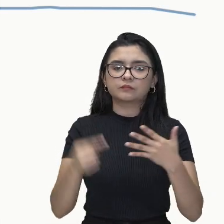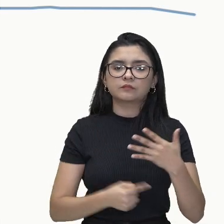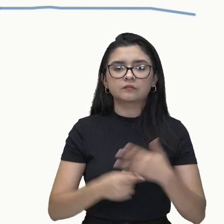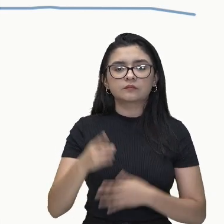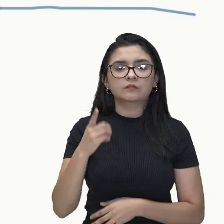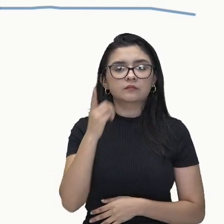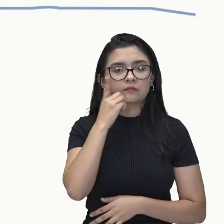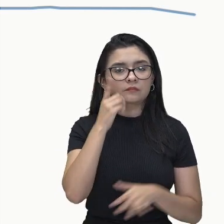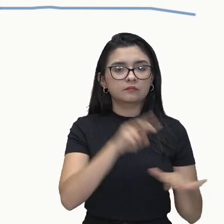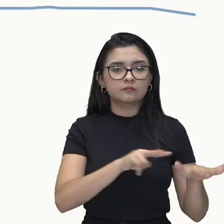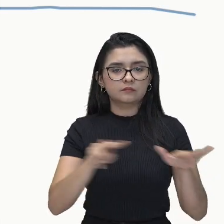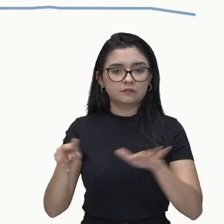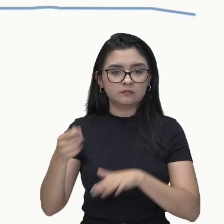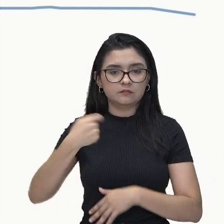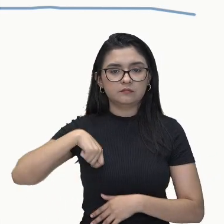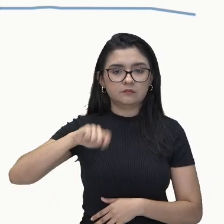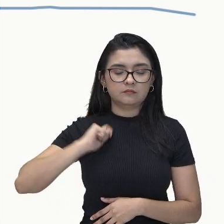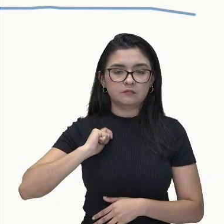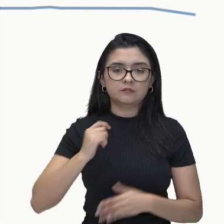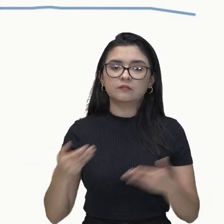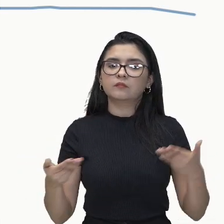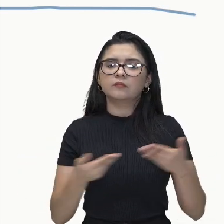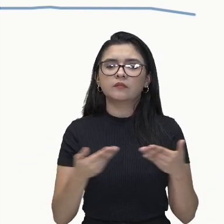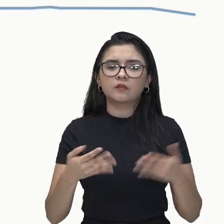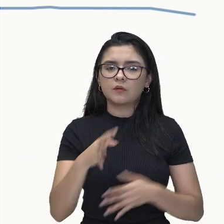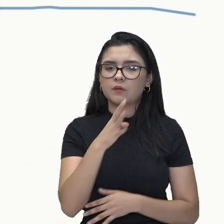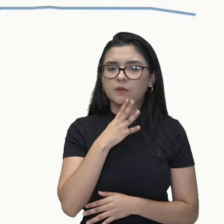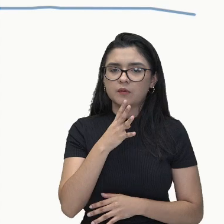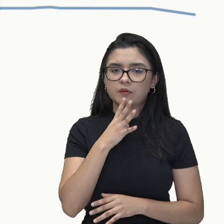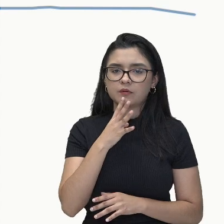viend vamos con